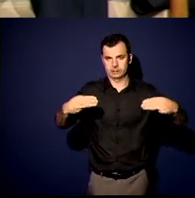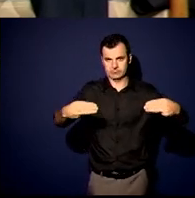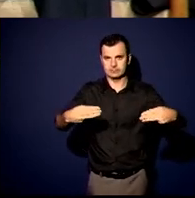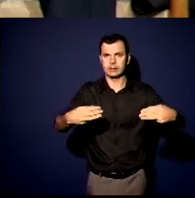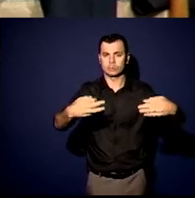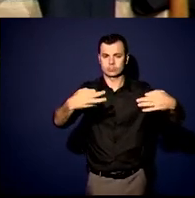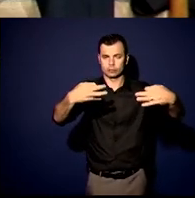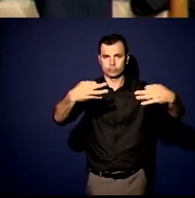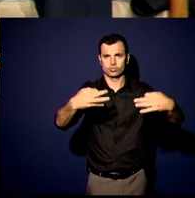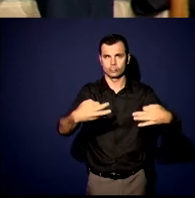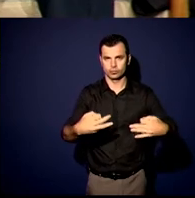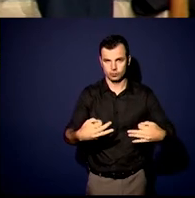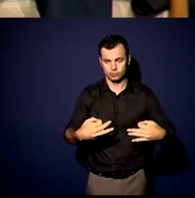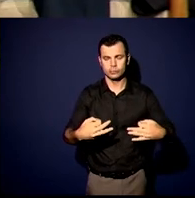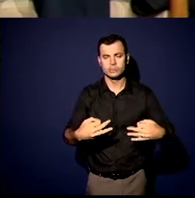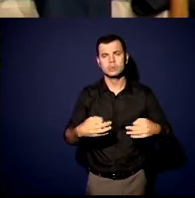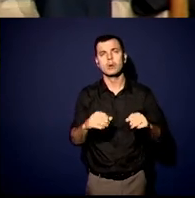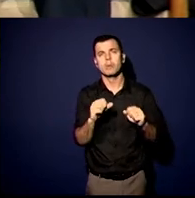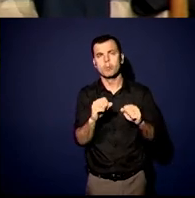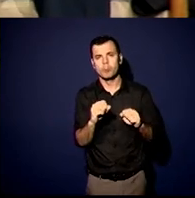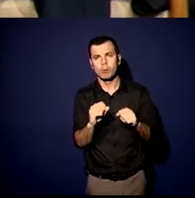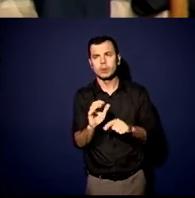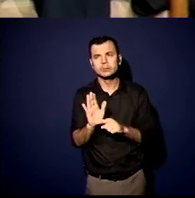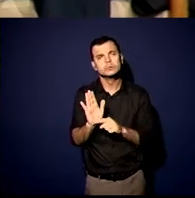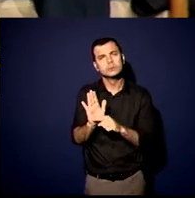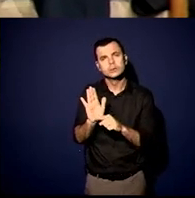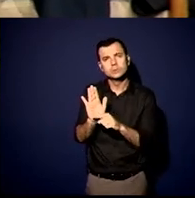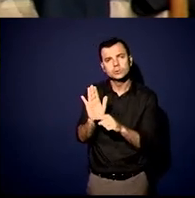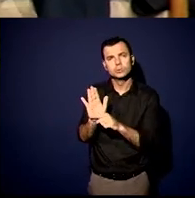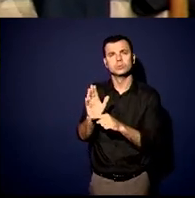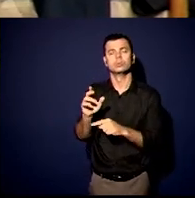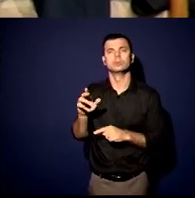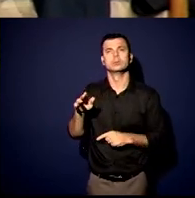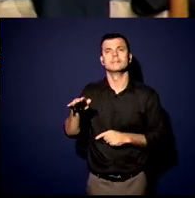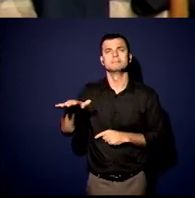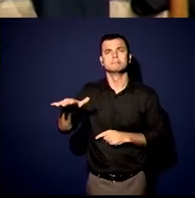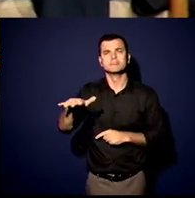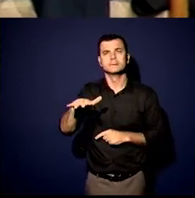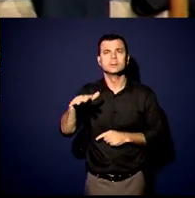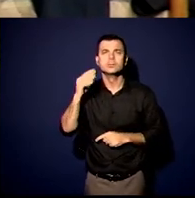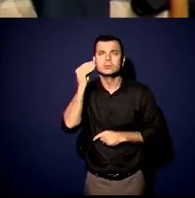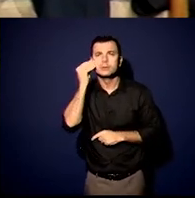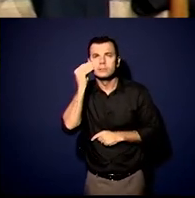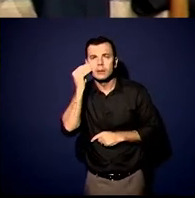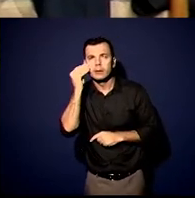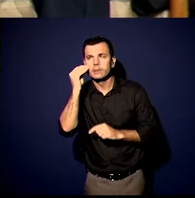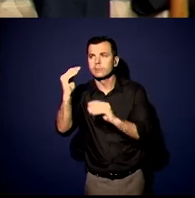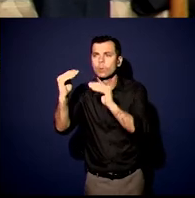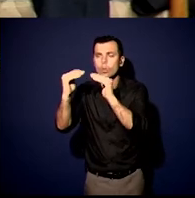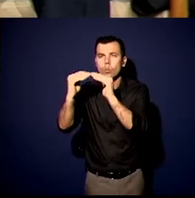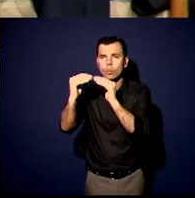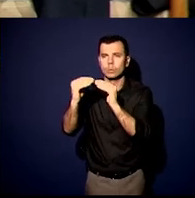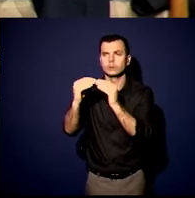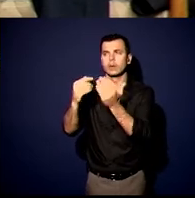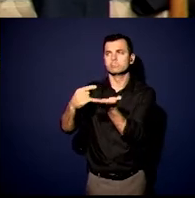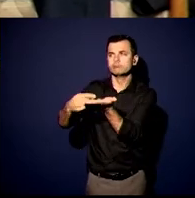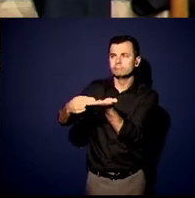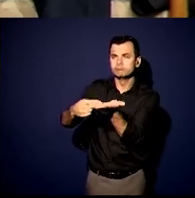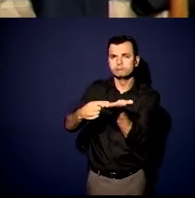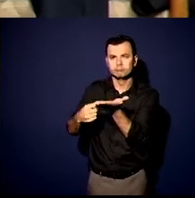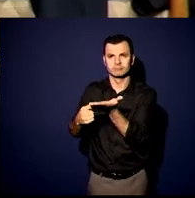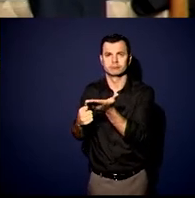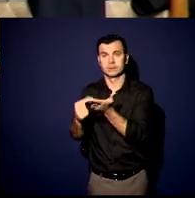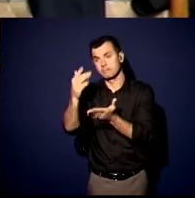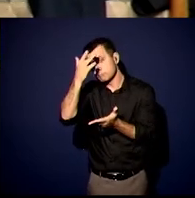colaborar muito na retomada desse tipo de conduto Ou seja a busca do entendimento como as pessoas que estão aí